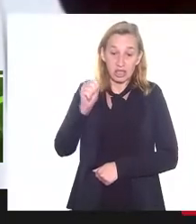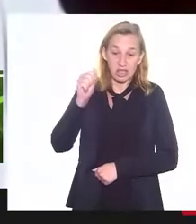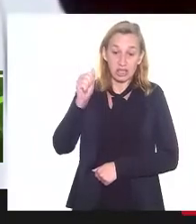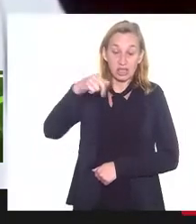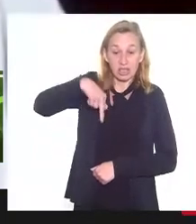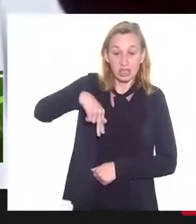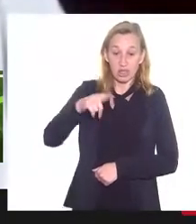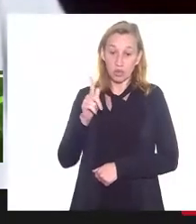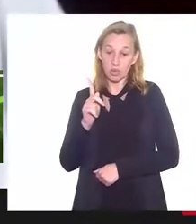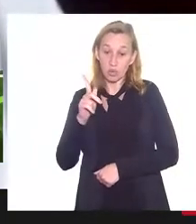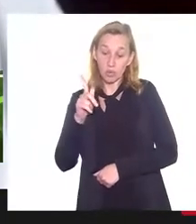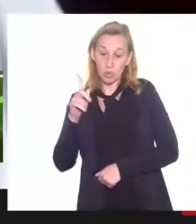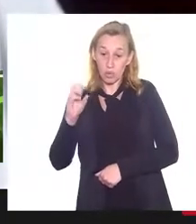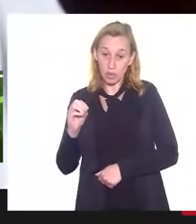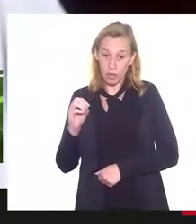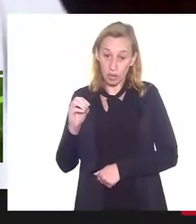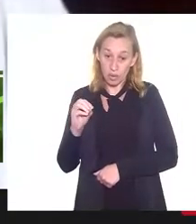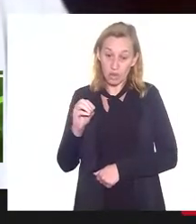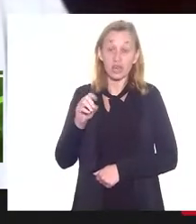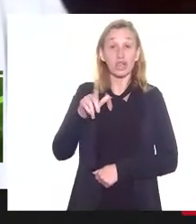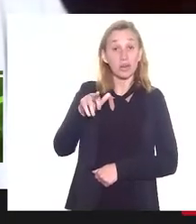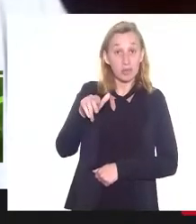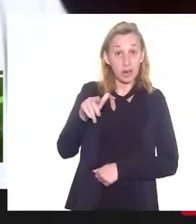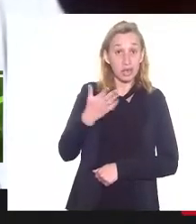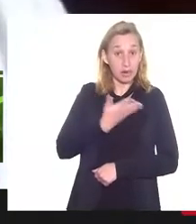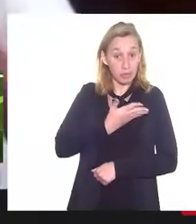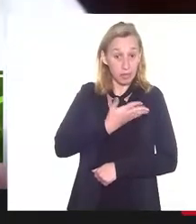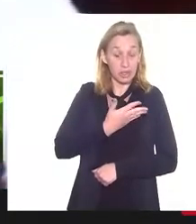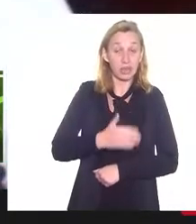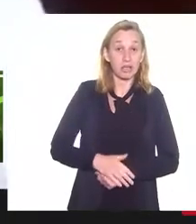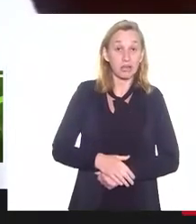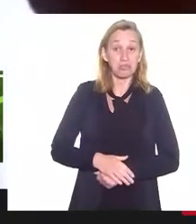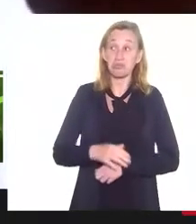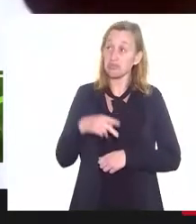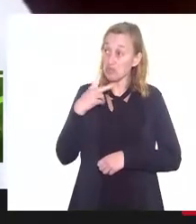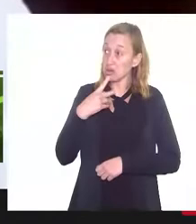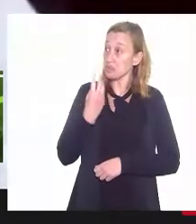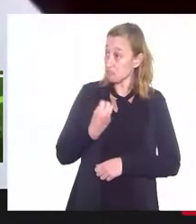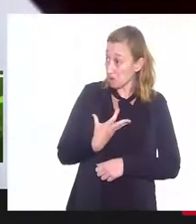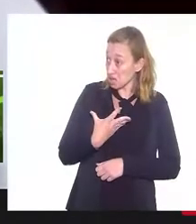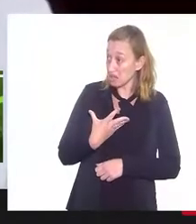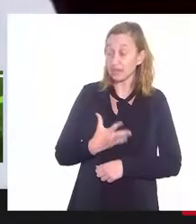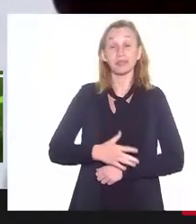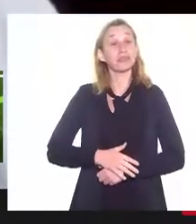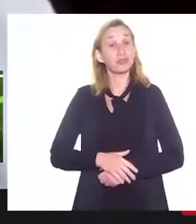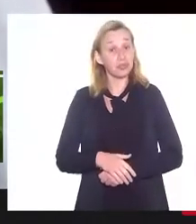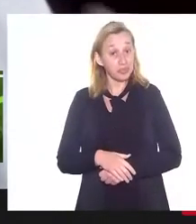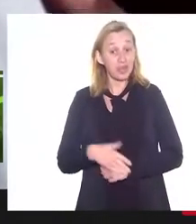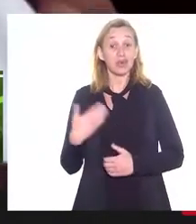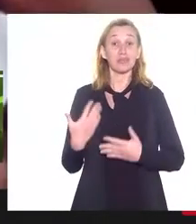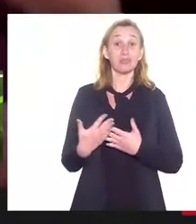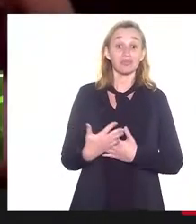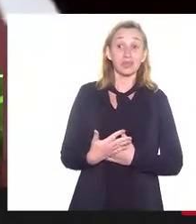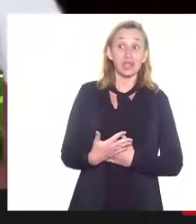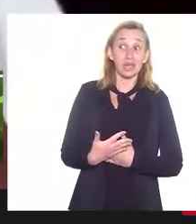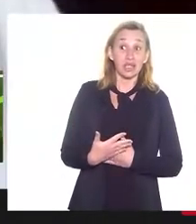Brilhante explanação que ela fez e que me contempla, de certa forma,